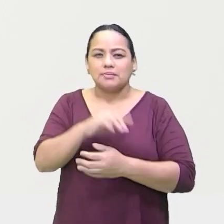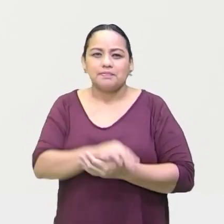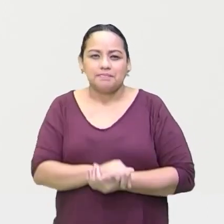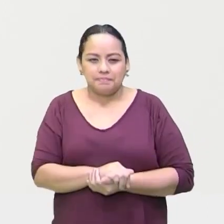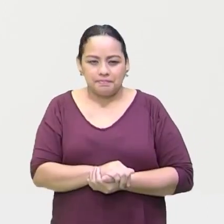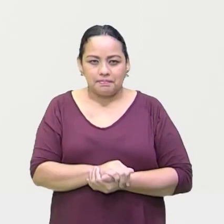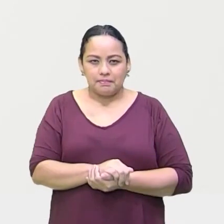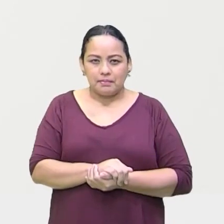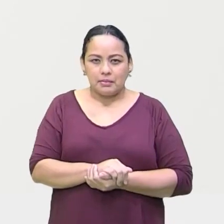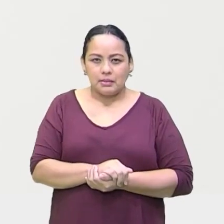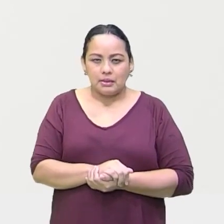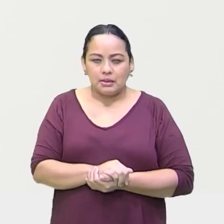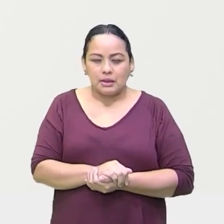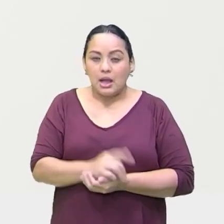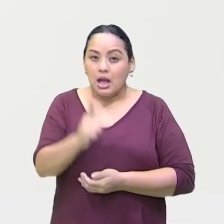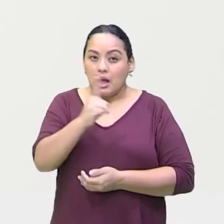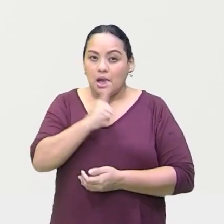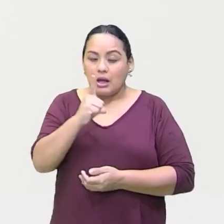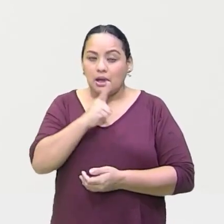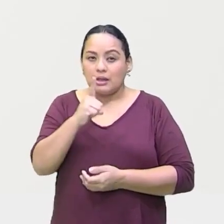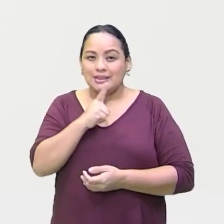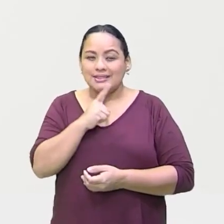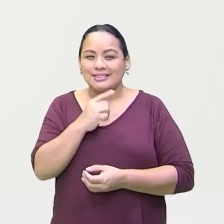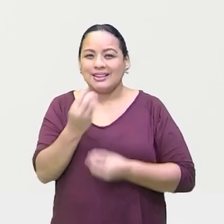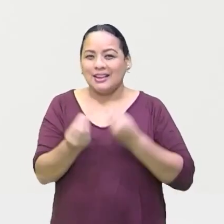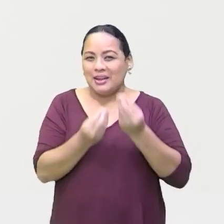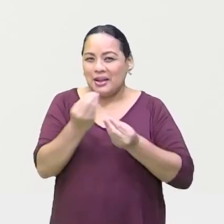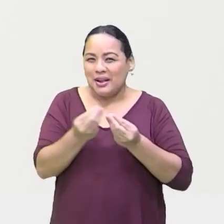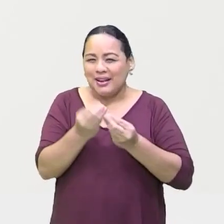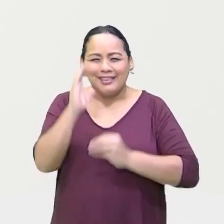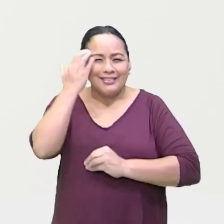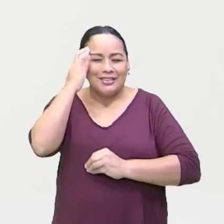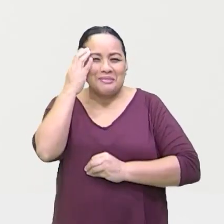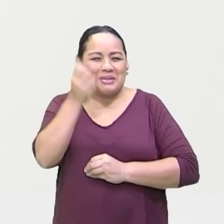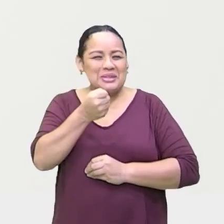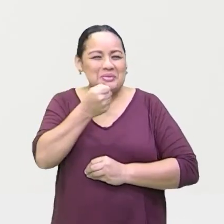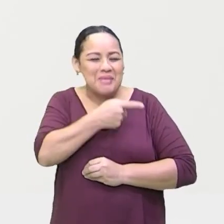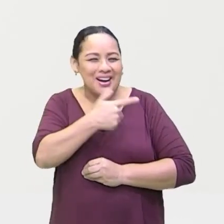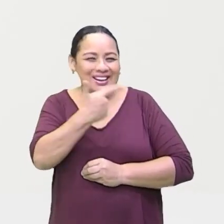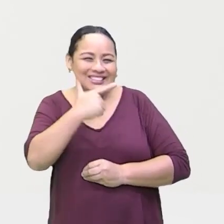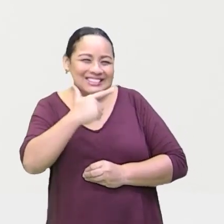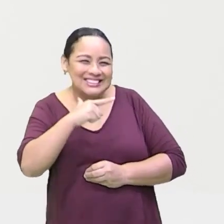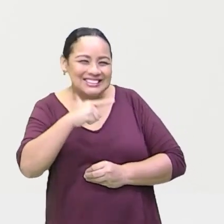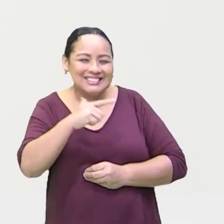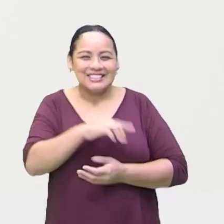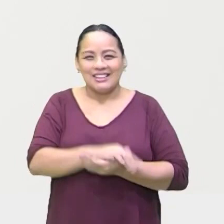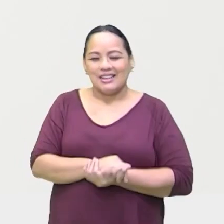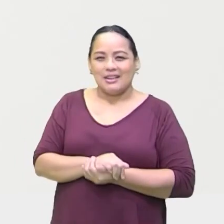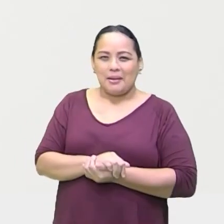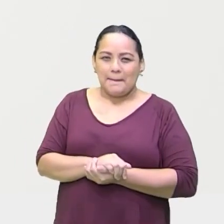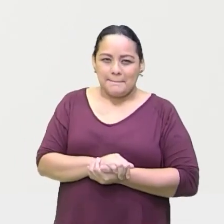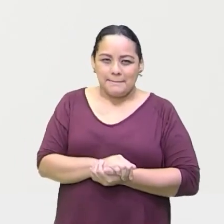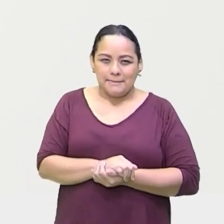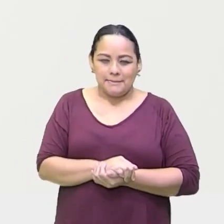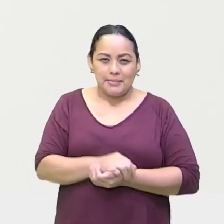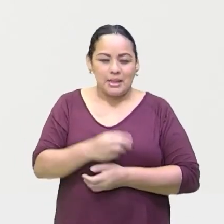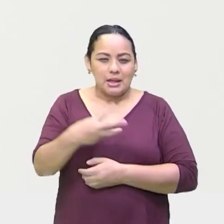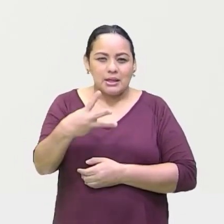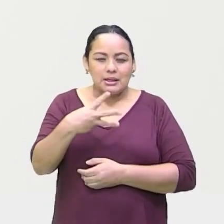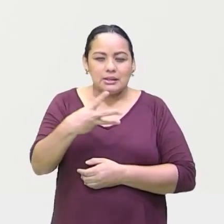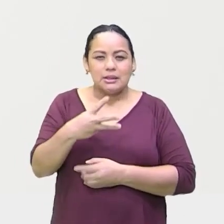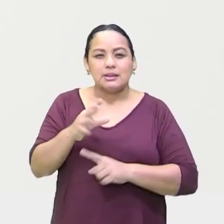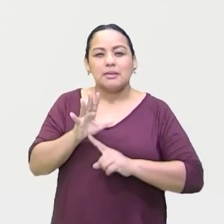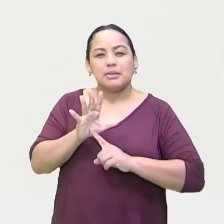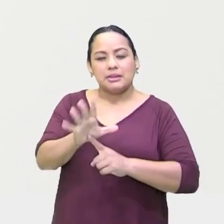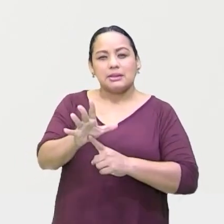2. Possui traços humorísticos, exatamente. 3. Podem